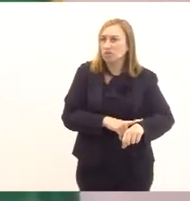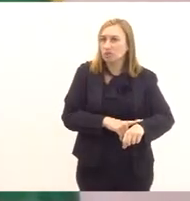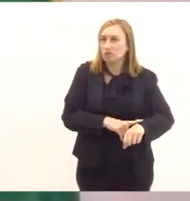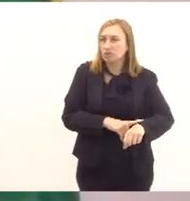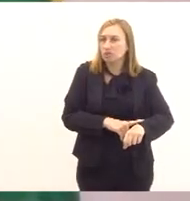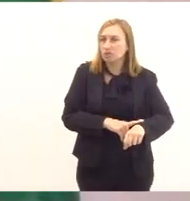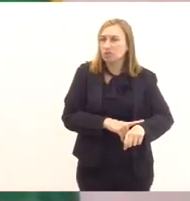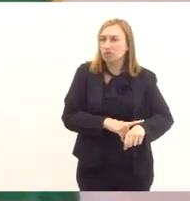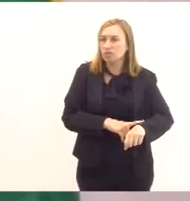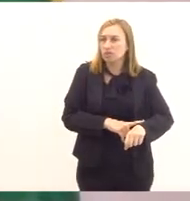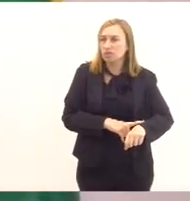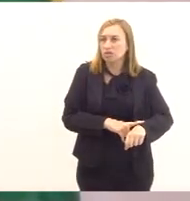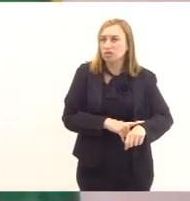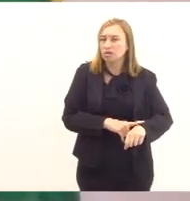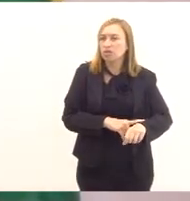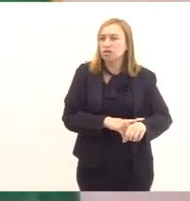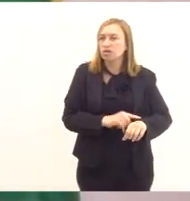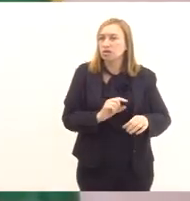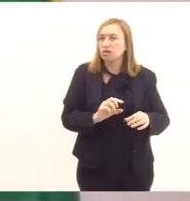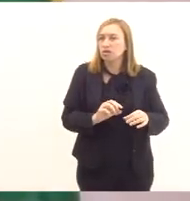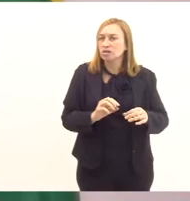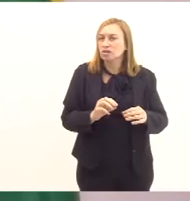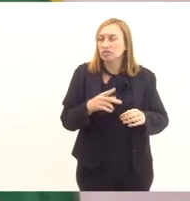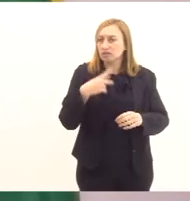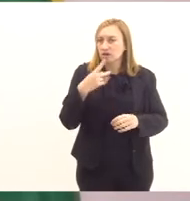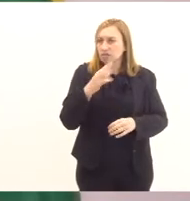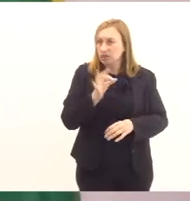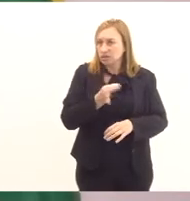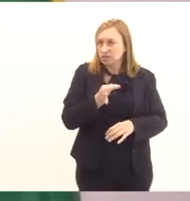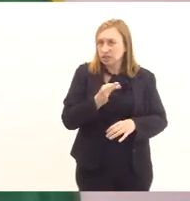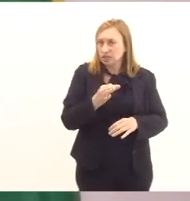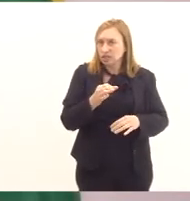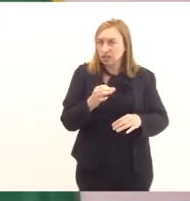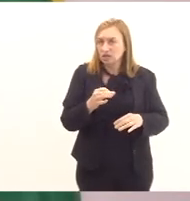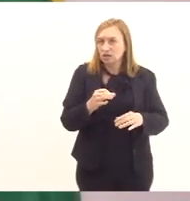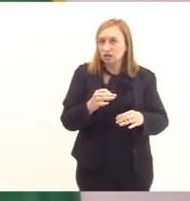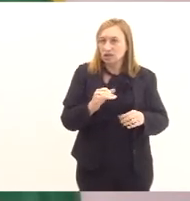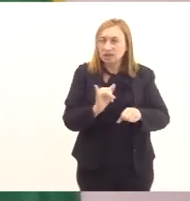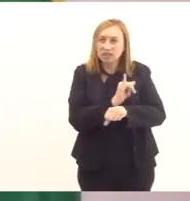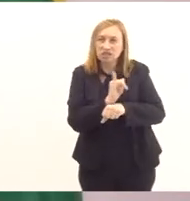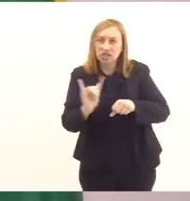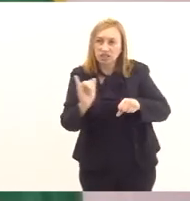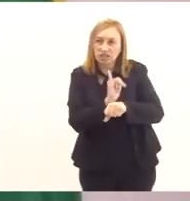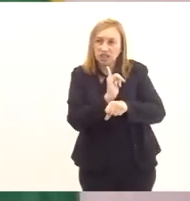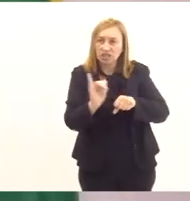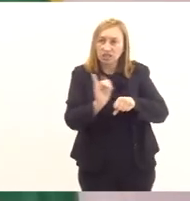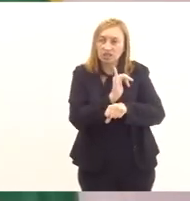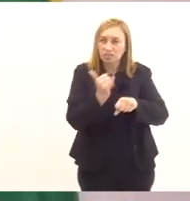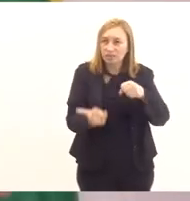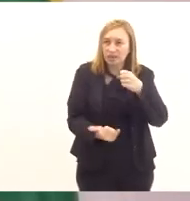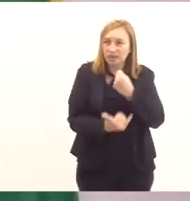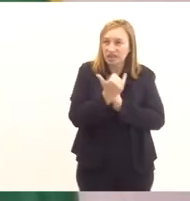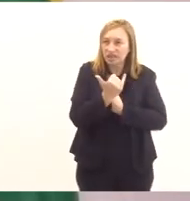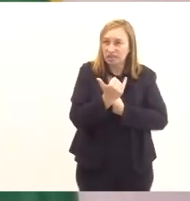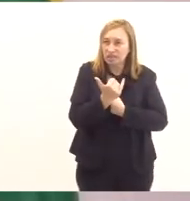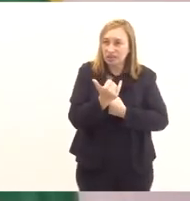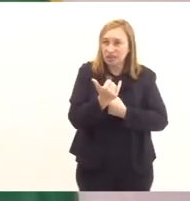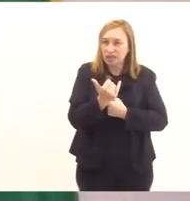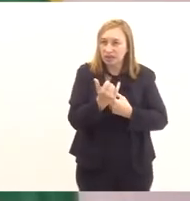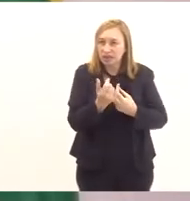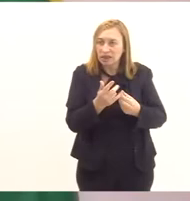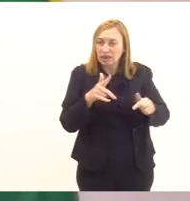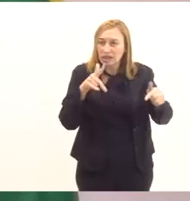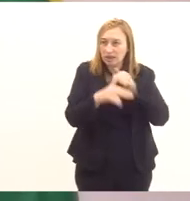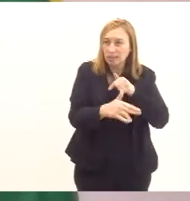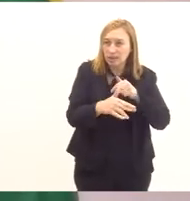ele já deixou muito claro aqui todas as manobras que fez de tentar atrapalhar o andamento